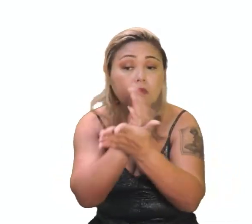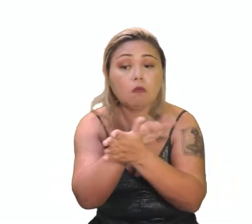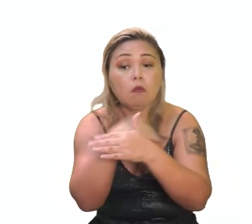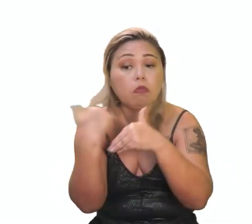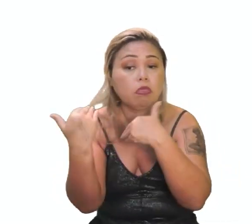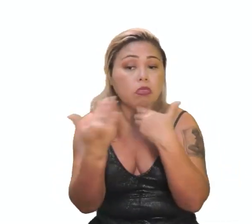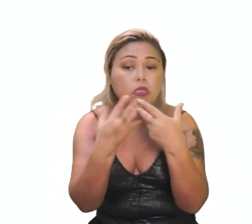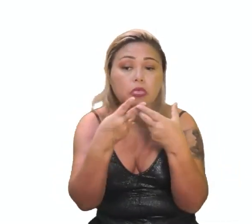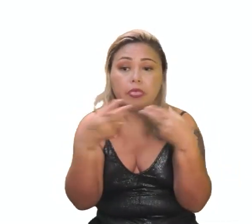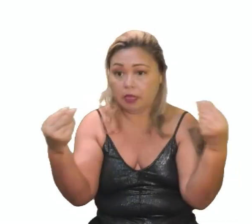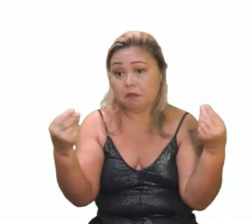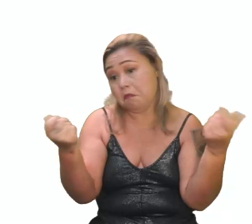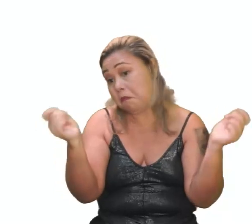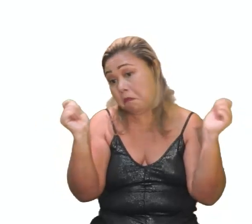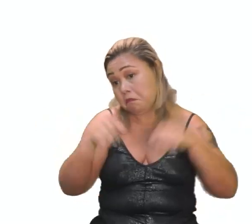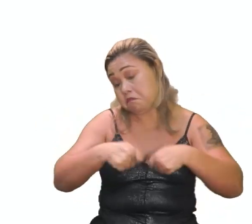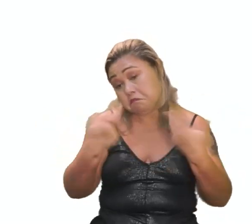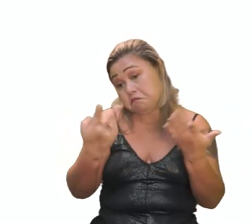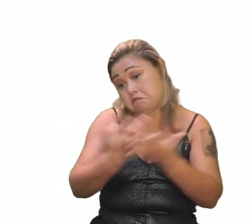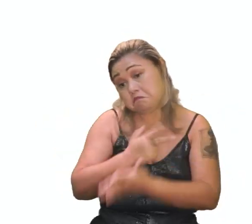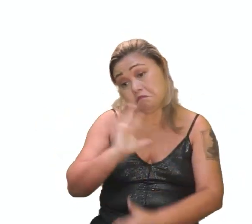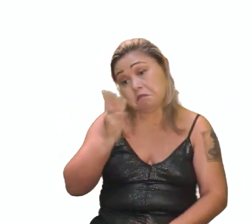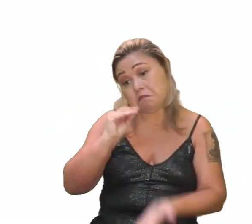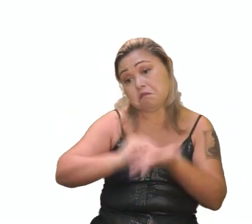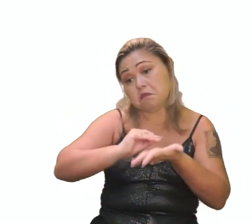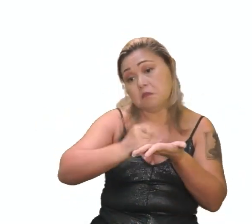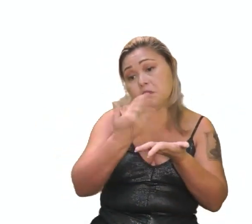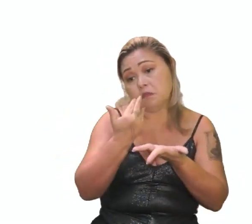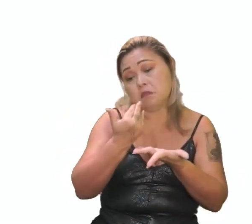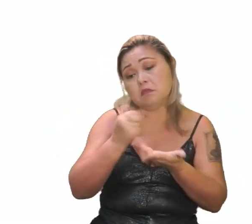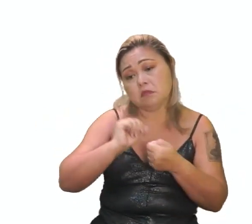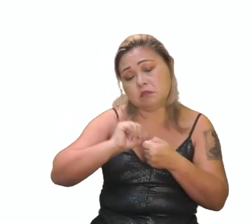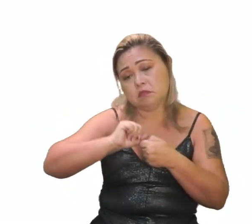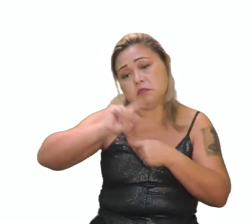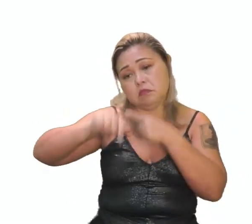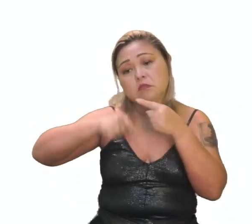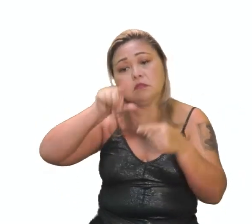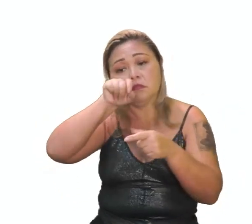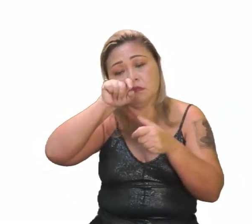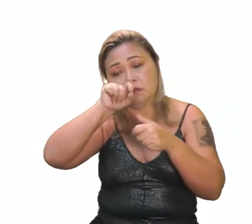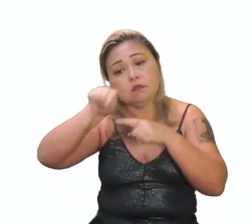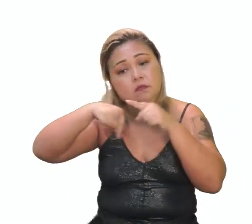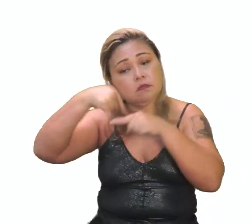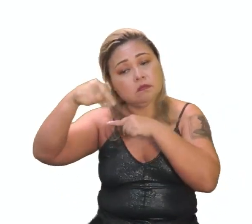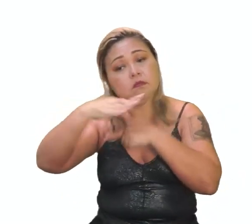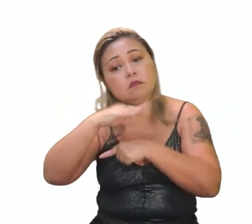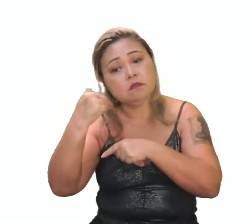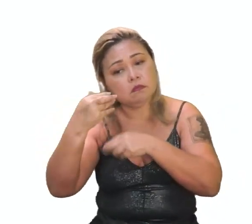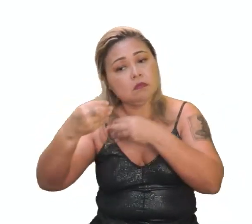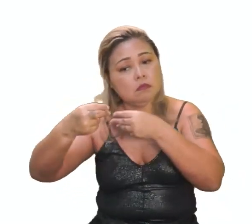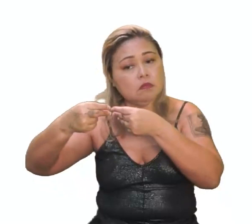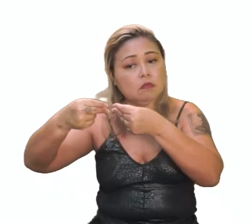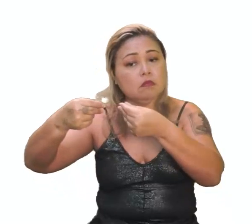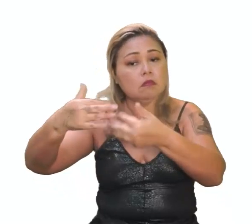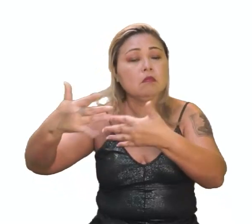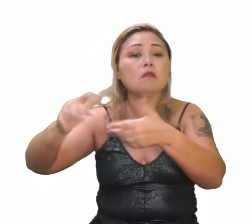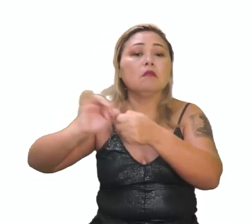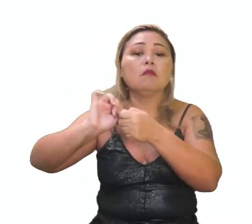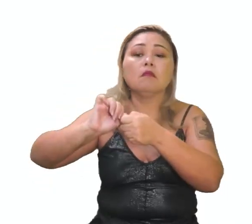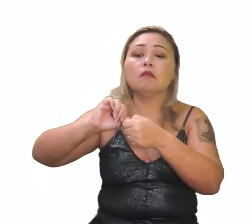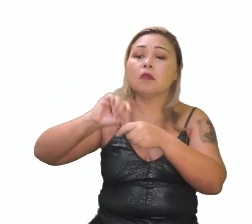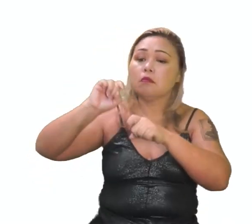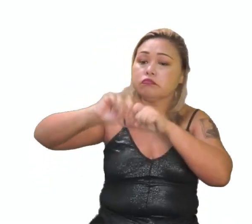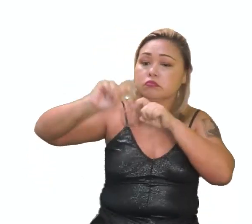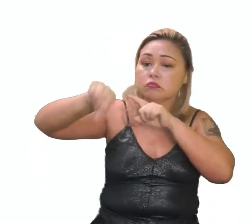extintas. Bom, isso pode acontecer, né? Falta de alimento pode levar o animal a morrerem gradativamente e se não conseguirem